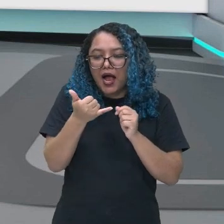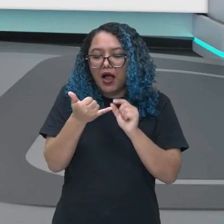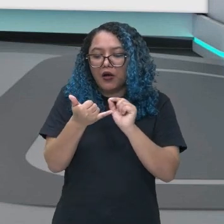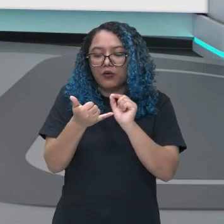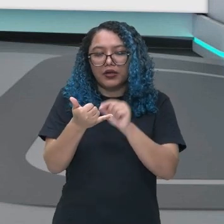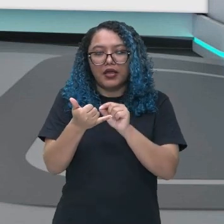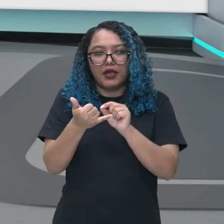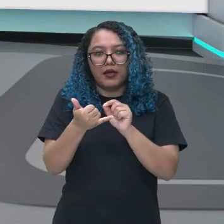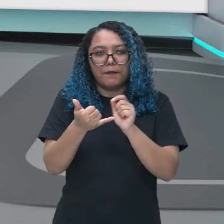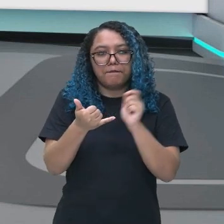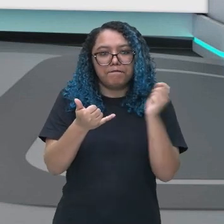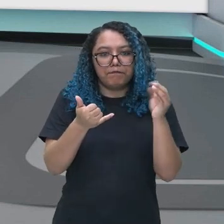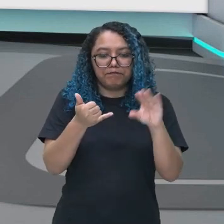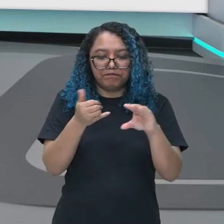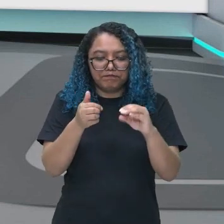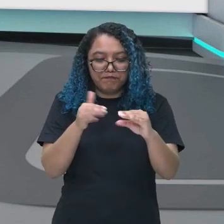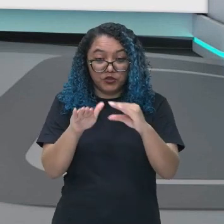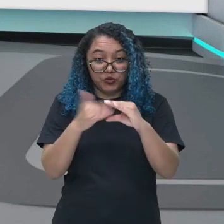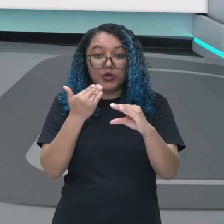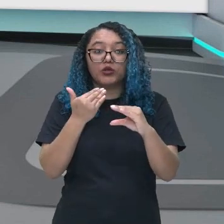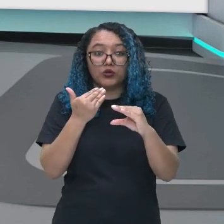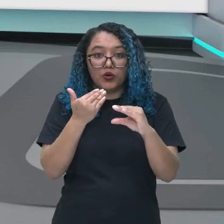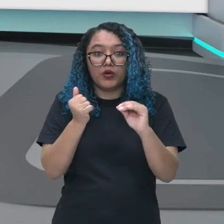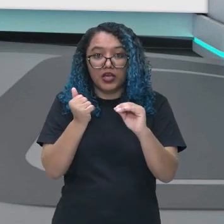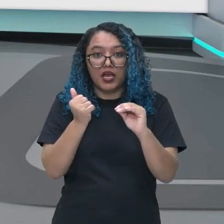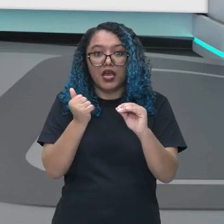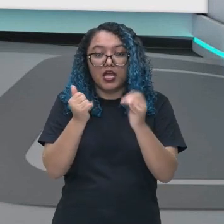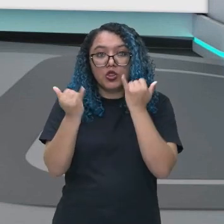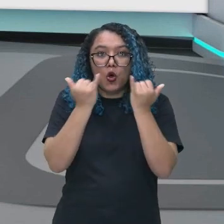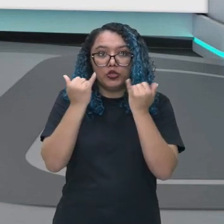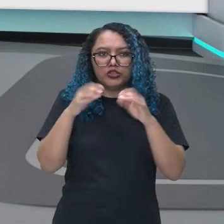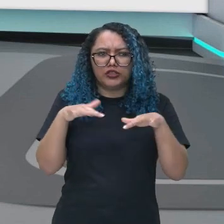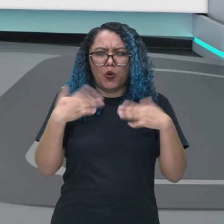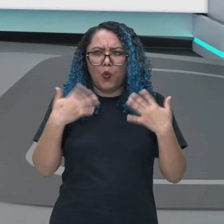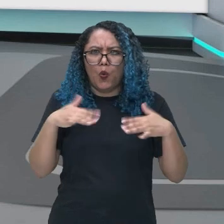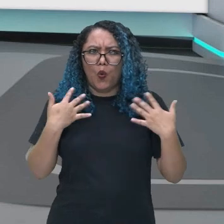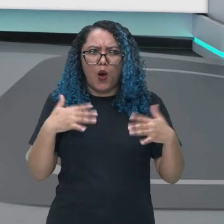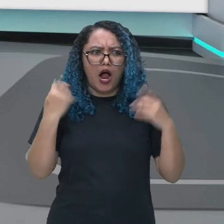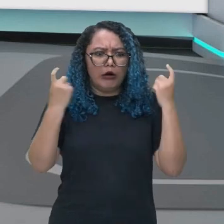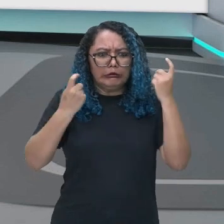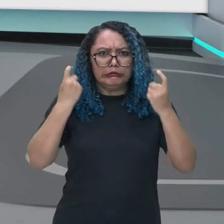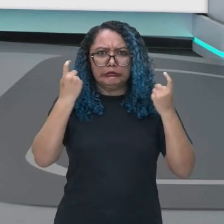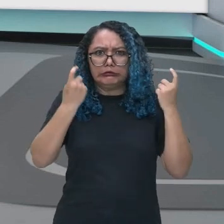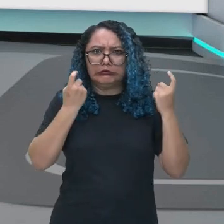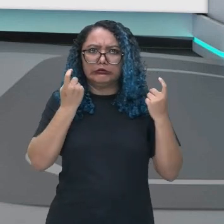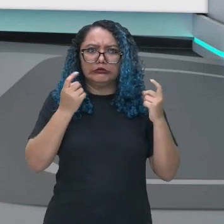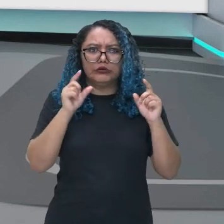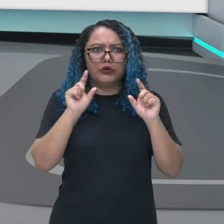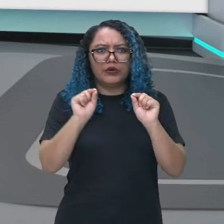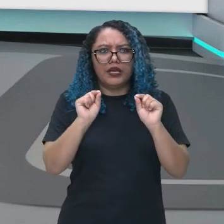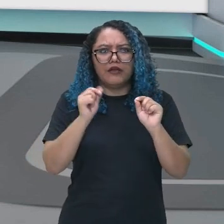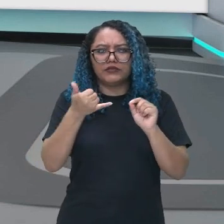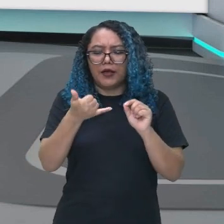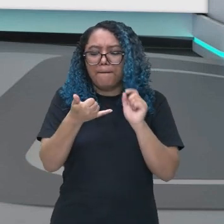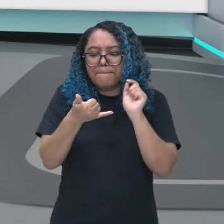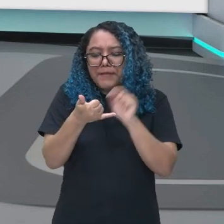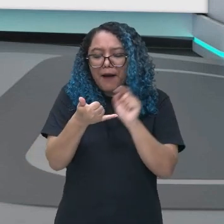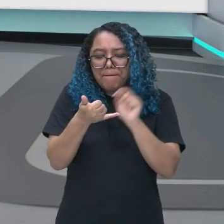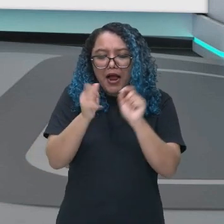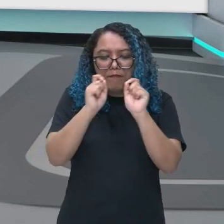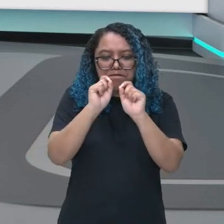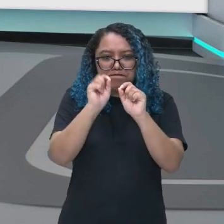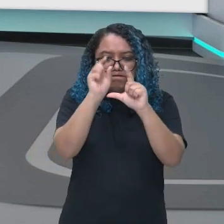Alguém compartilhou algo assim alarmante, absurdo, algo preocupante. Aí você vai lá, pega o seu dedinho e compartilha também. Você